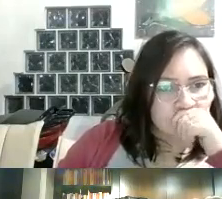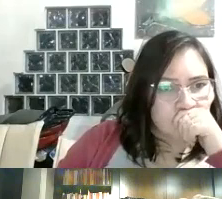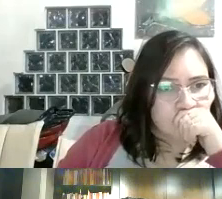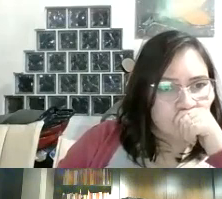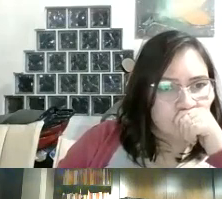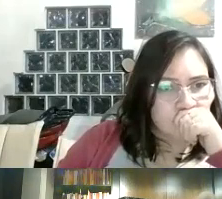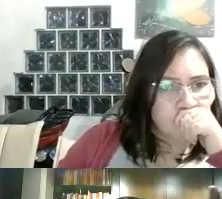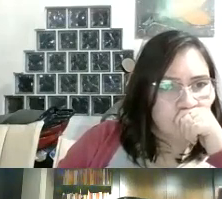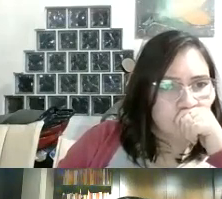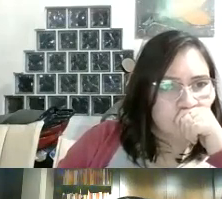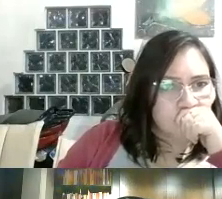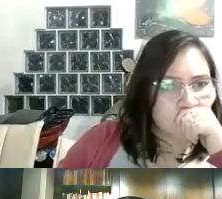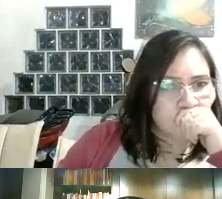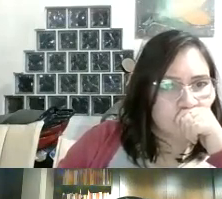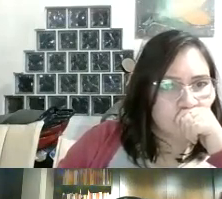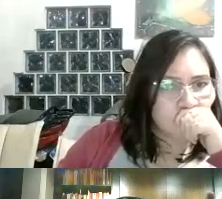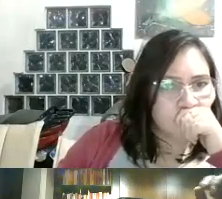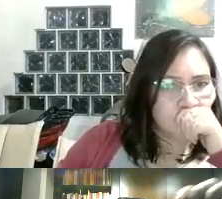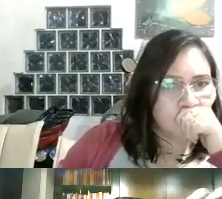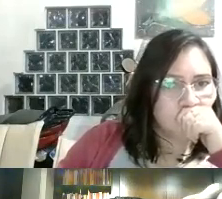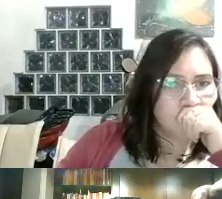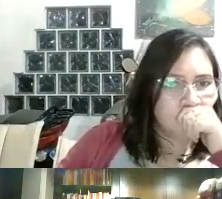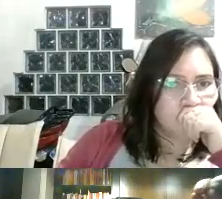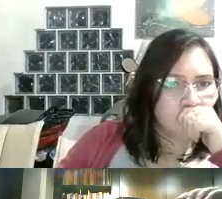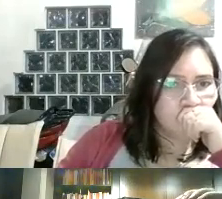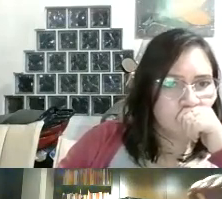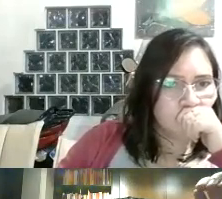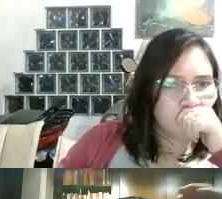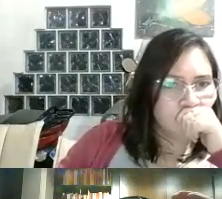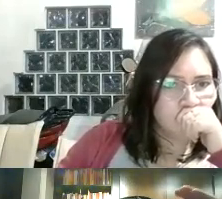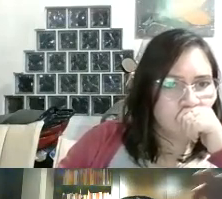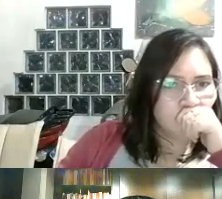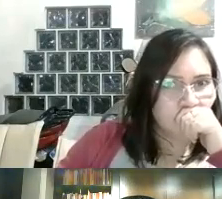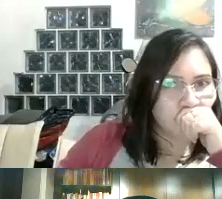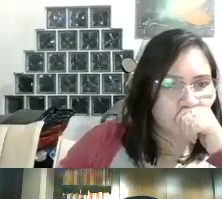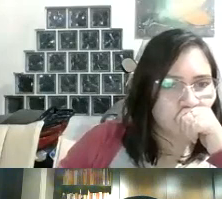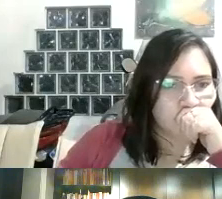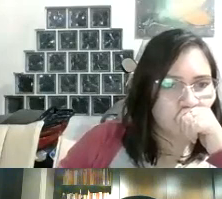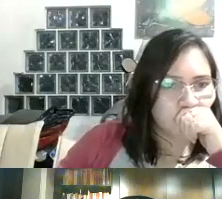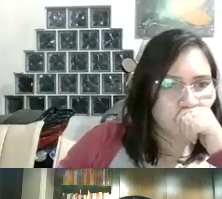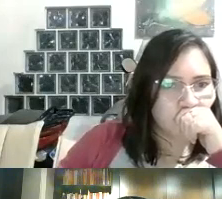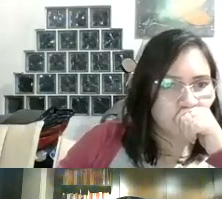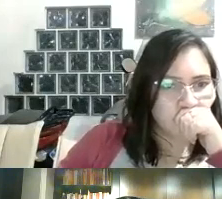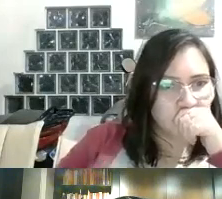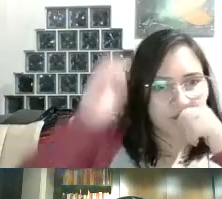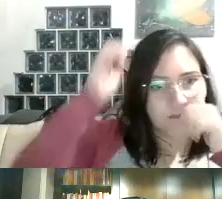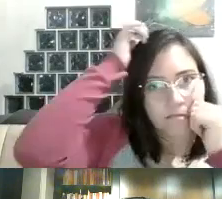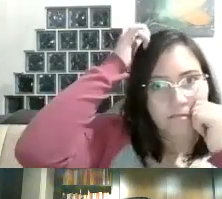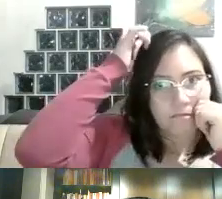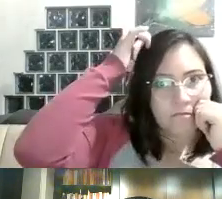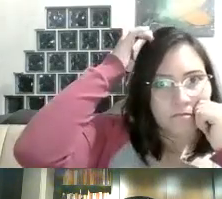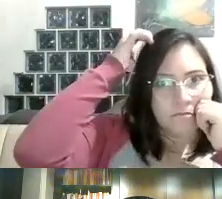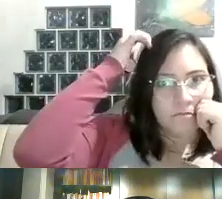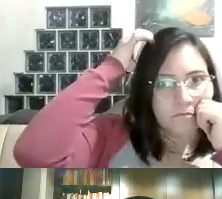qual o dano ambiental de uma obra dessas? Na construção, um dano gigantesco, que ocorreu